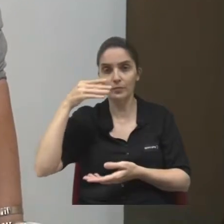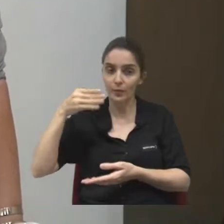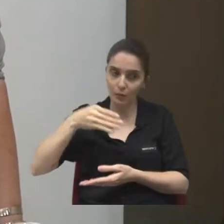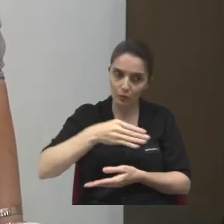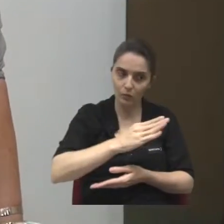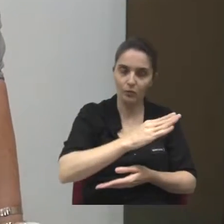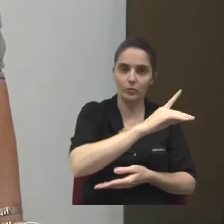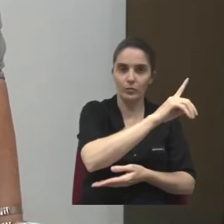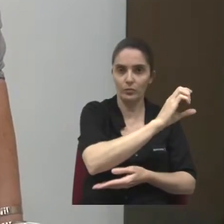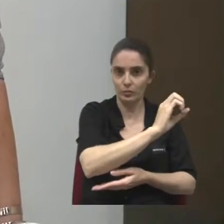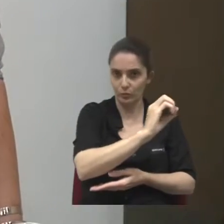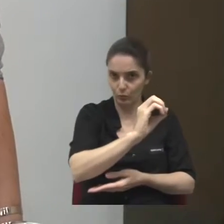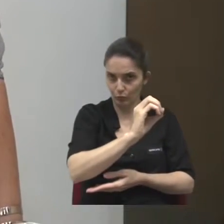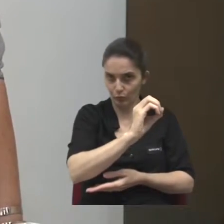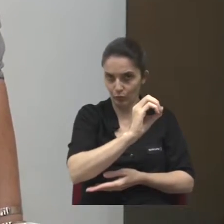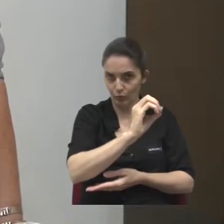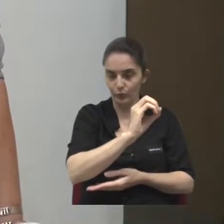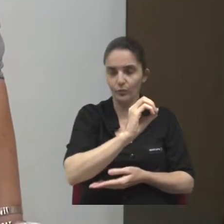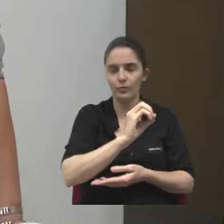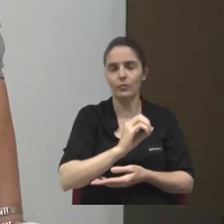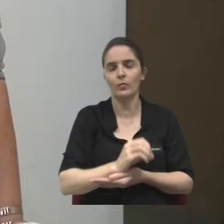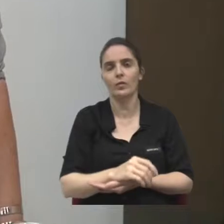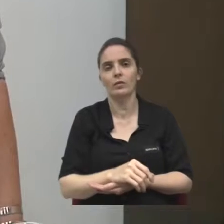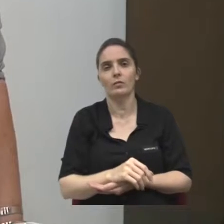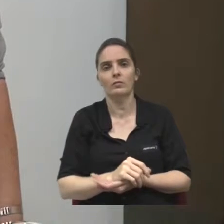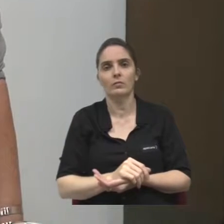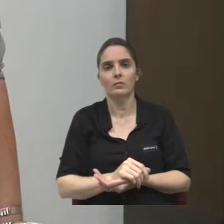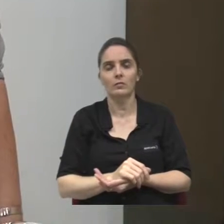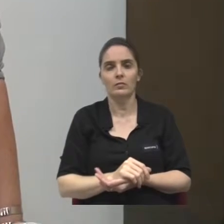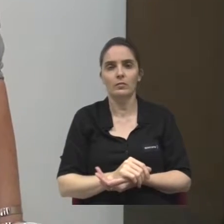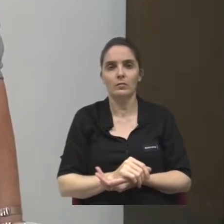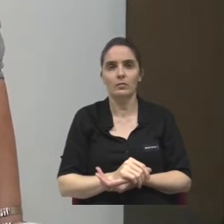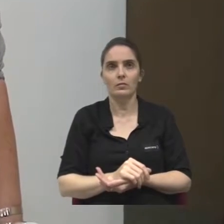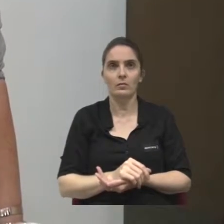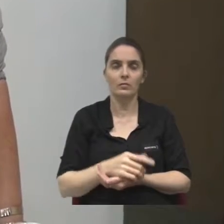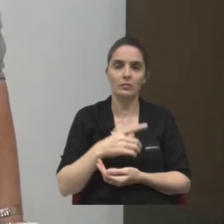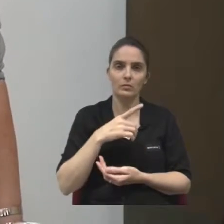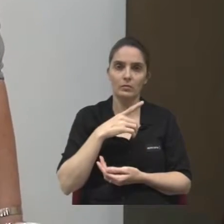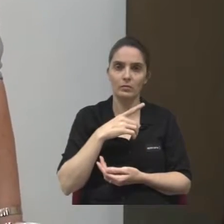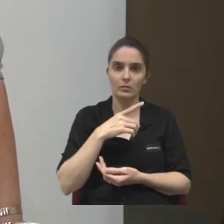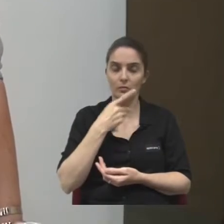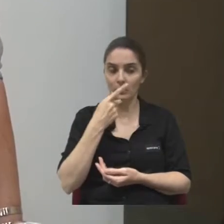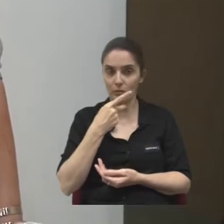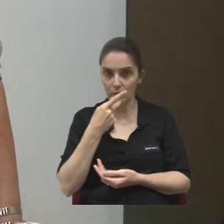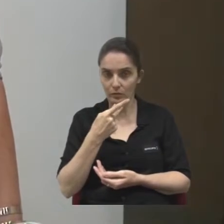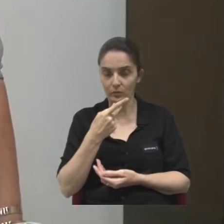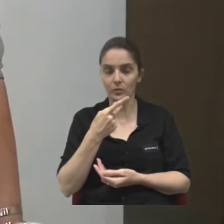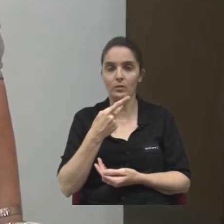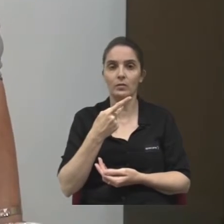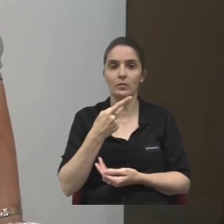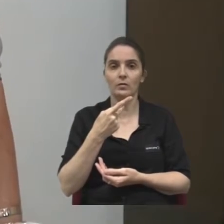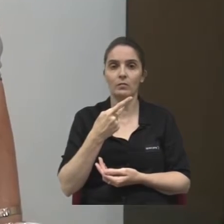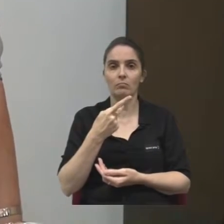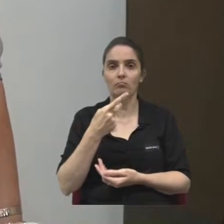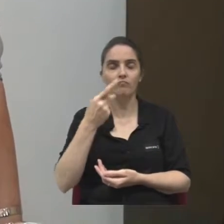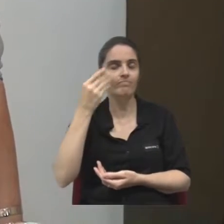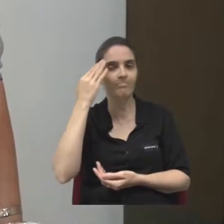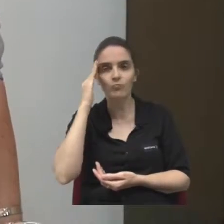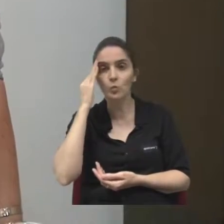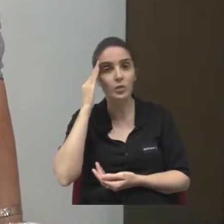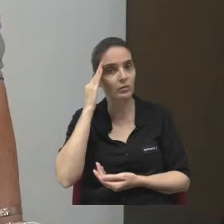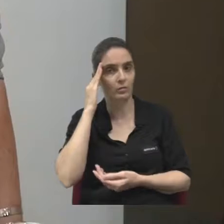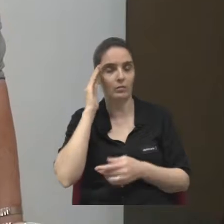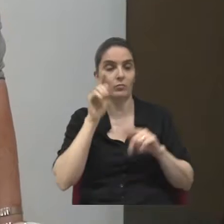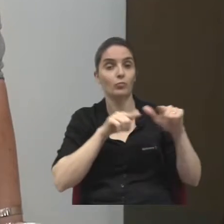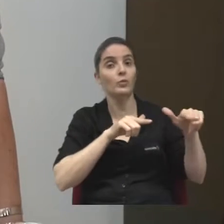uma visita com a comissão. Aqui tenho que dizer que muitas vezes não é entendido o trabalho que é realizado